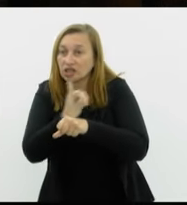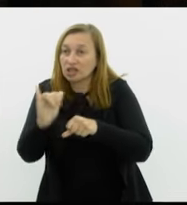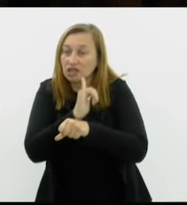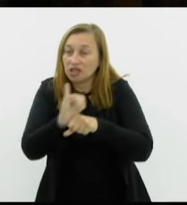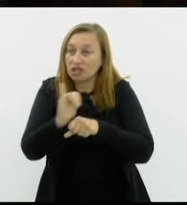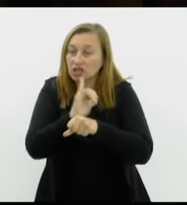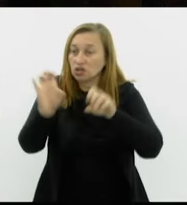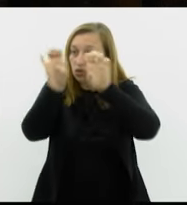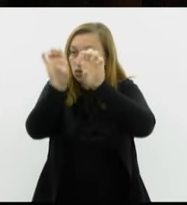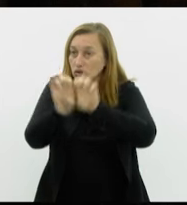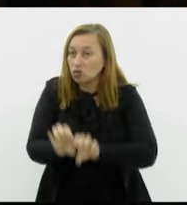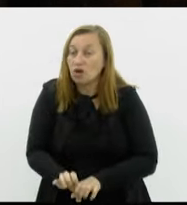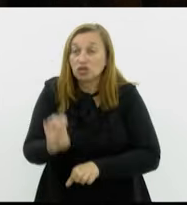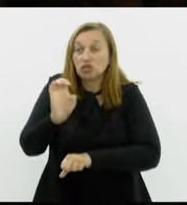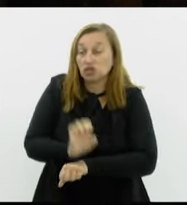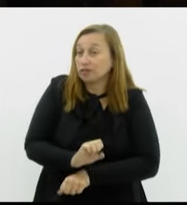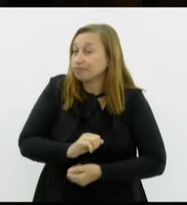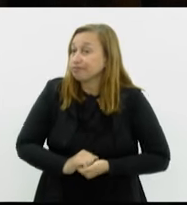reestruturar o Estado.